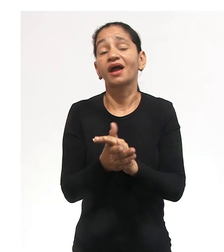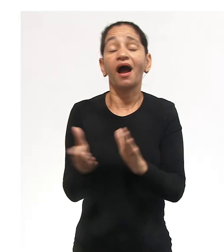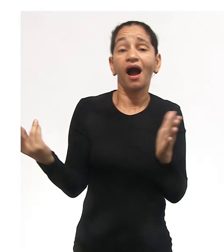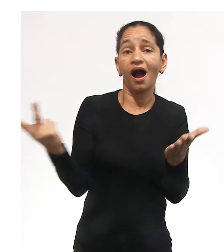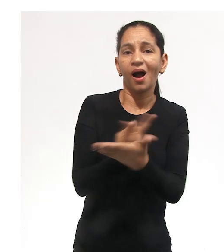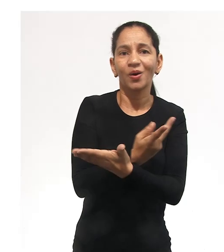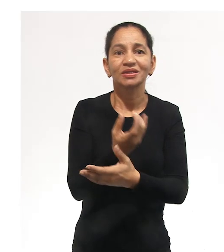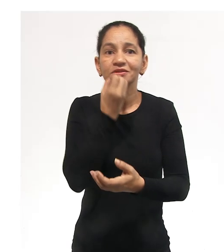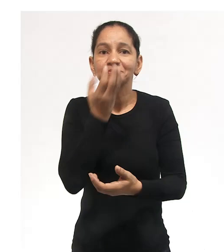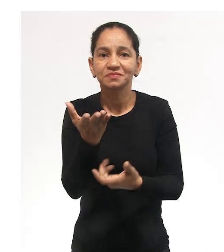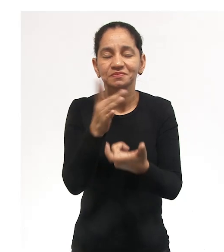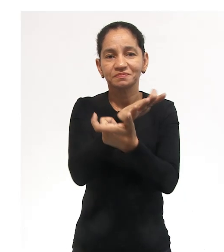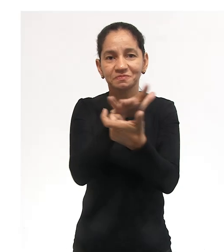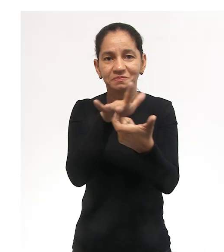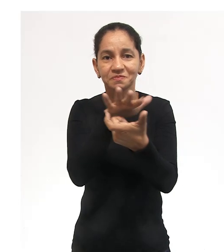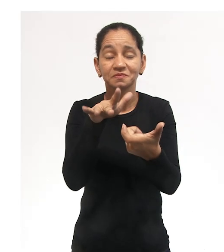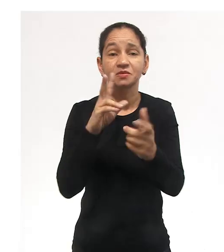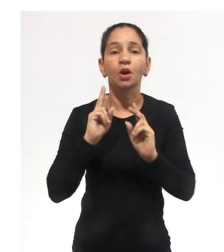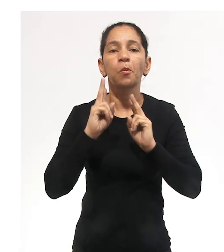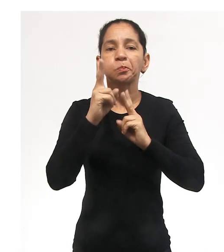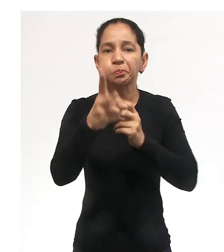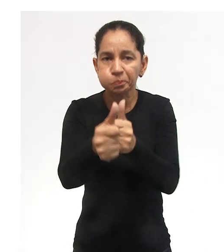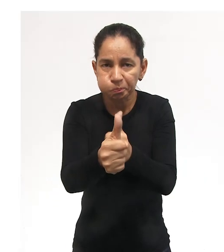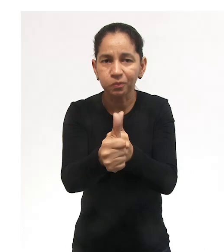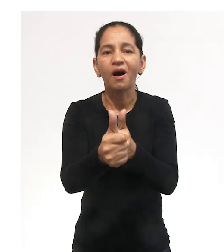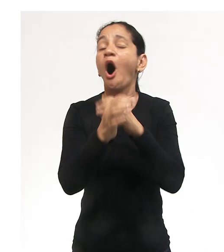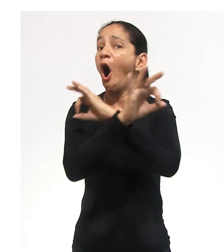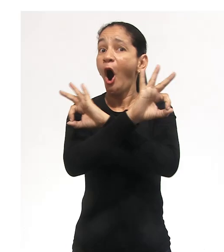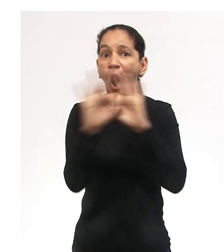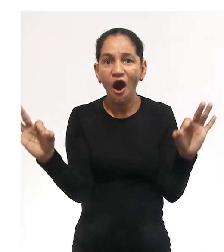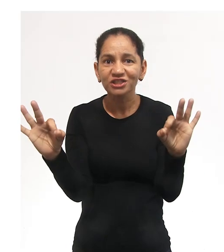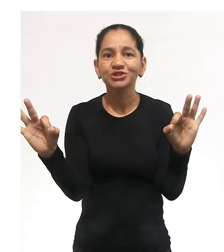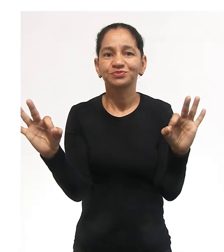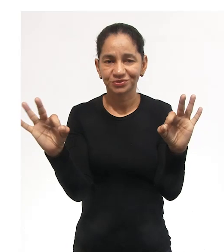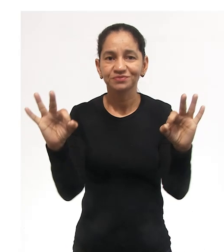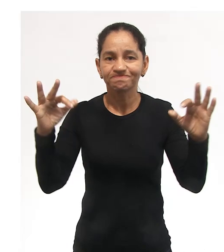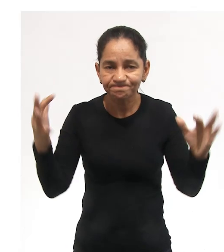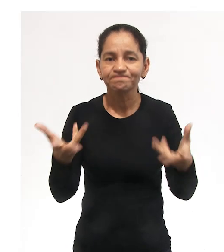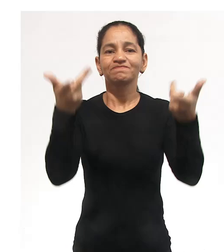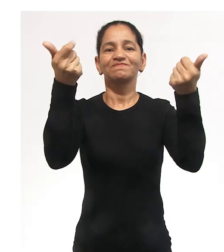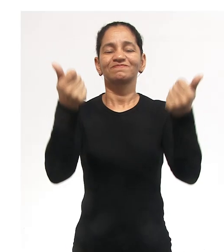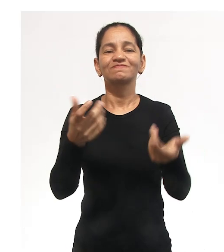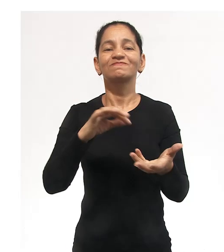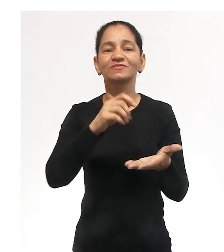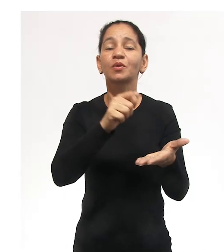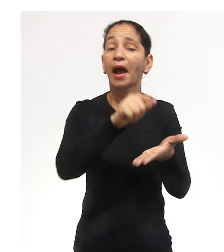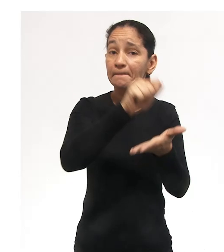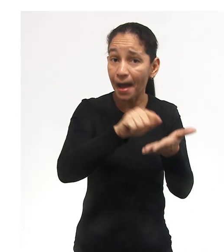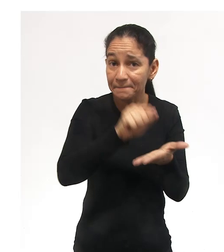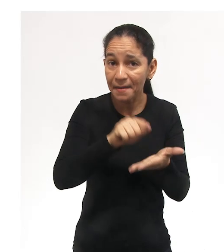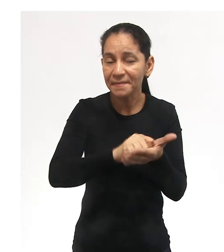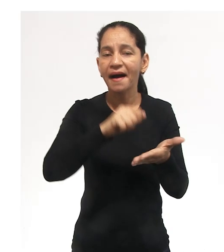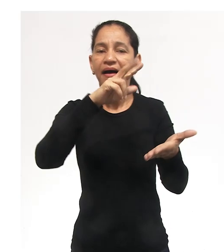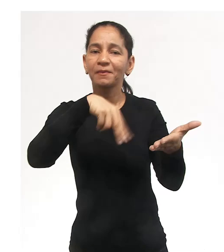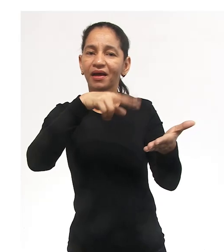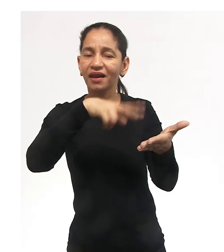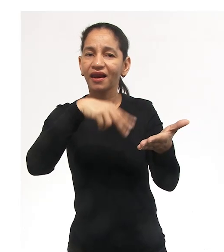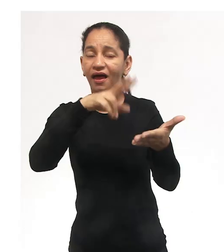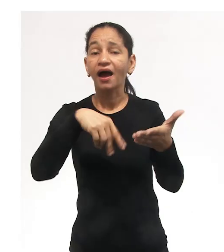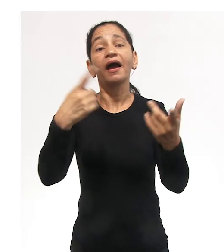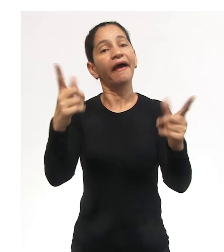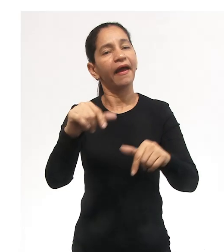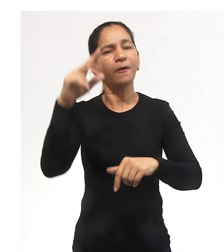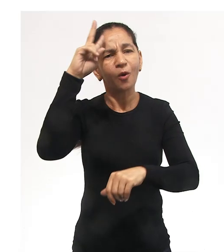o letramento, né, com um processo contínuo de intervir no mundo por meio da leitura e da escrita. E aí eu